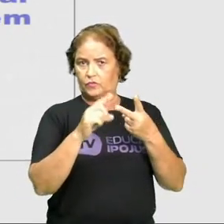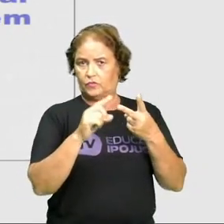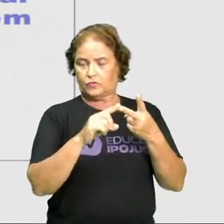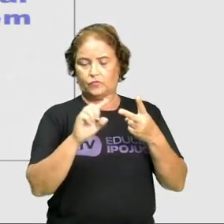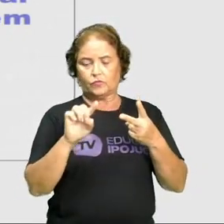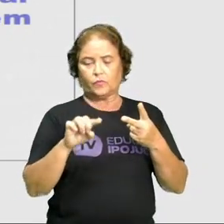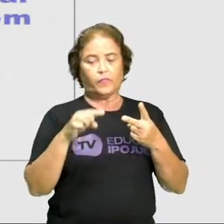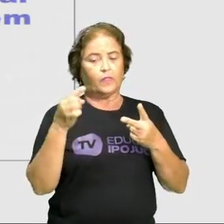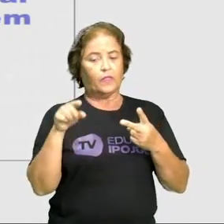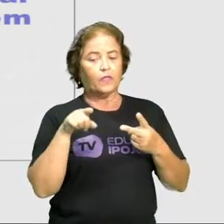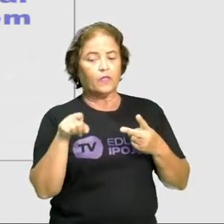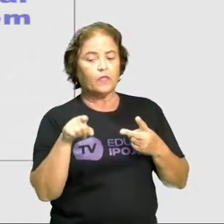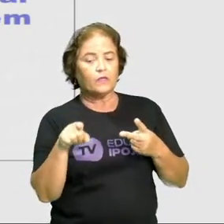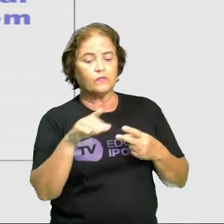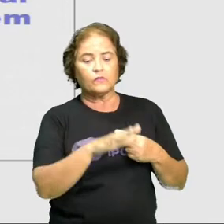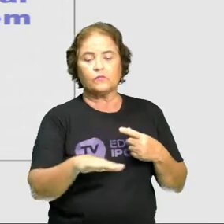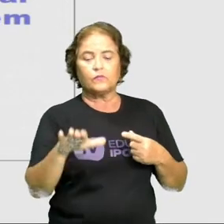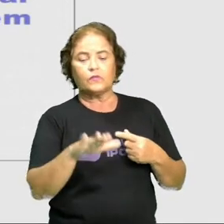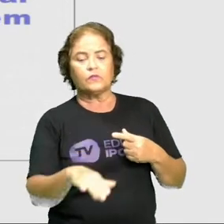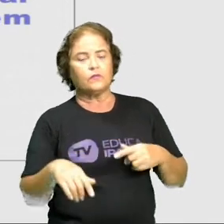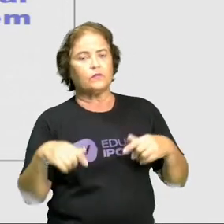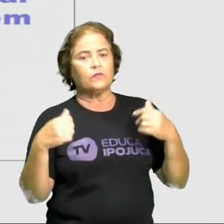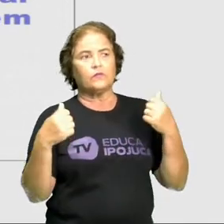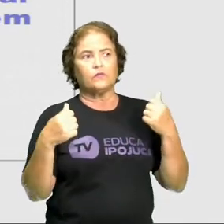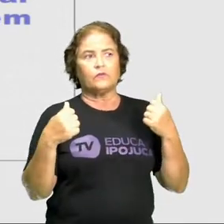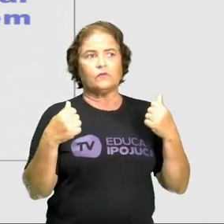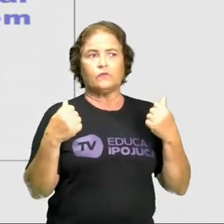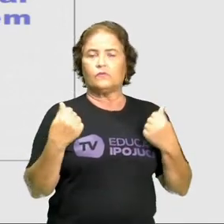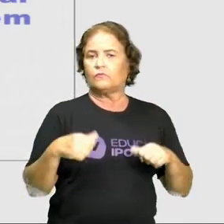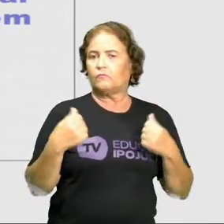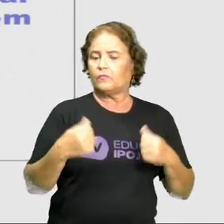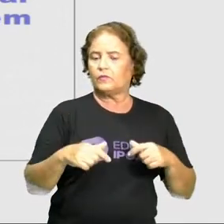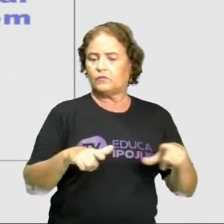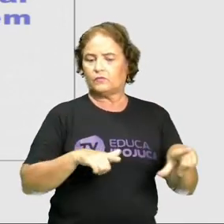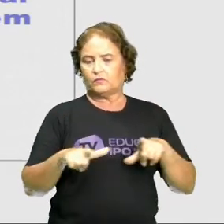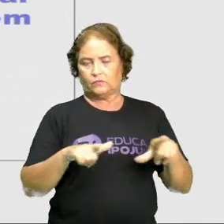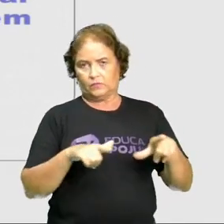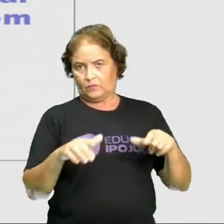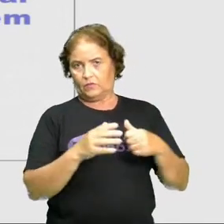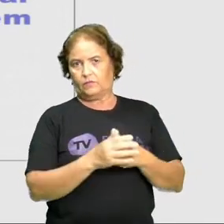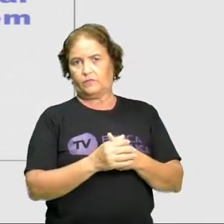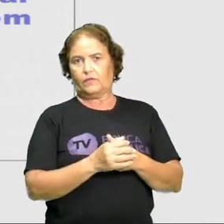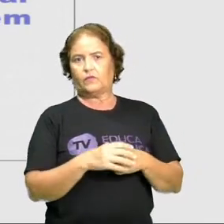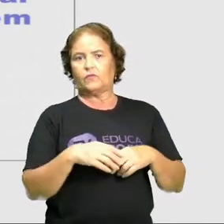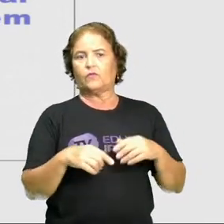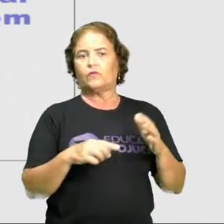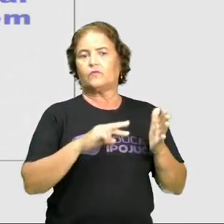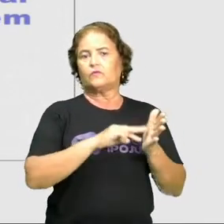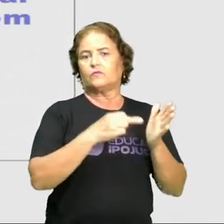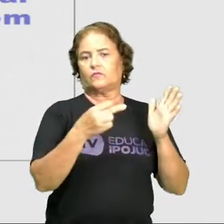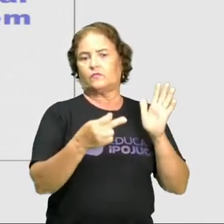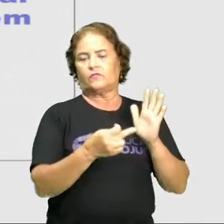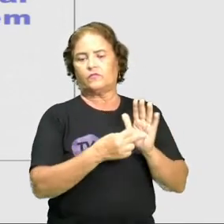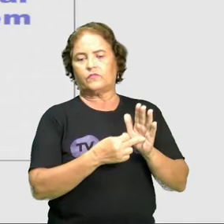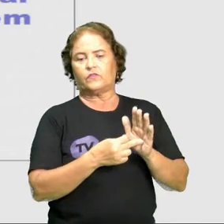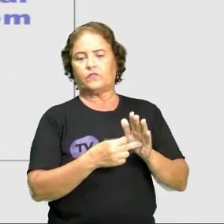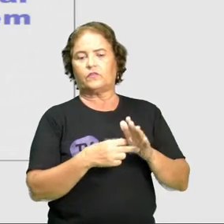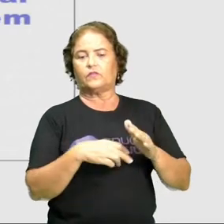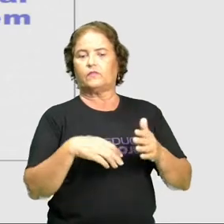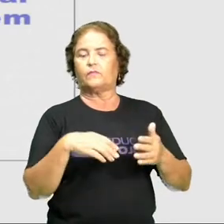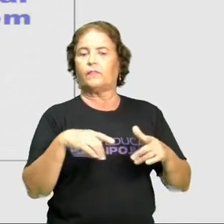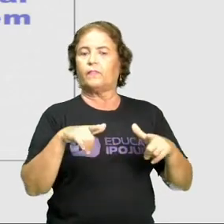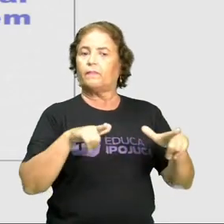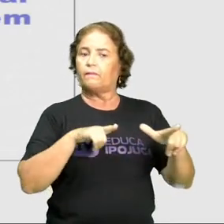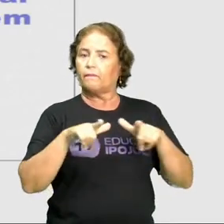está se referindo a outra coisa. Já está se referindo a um emprego, já está se referindo a um serviço. E aqui na outra frase ele fala